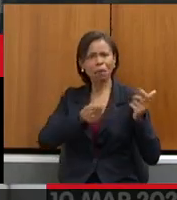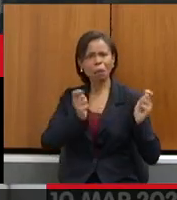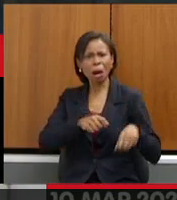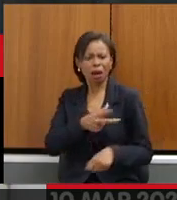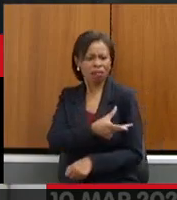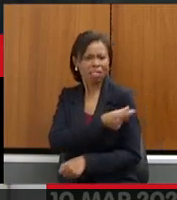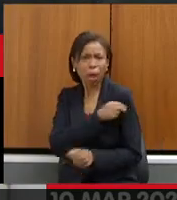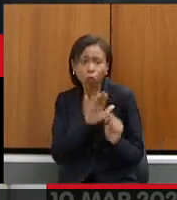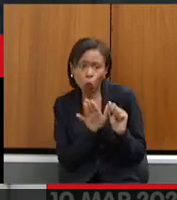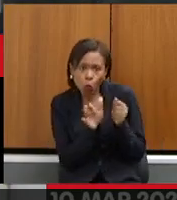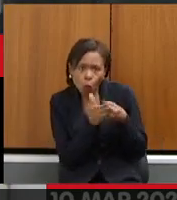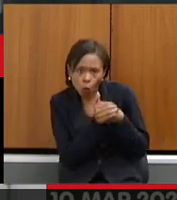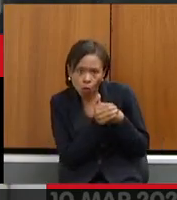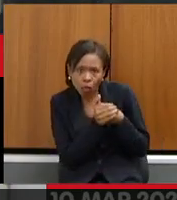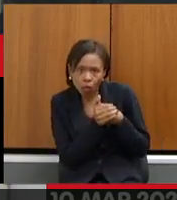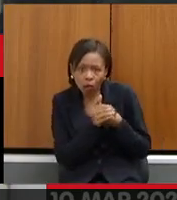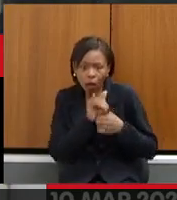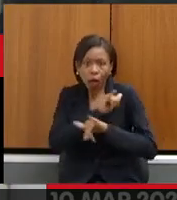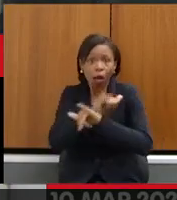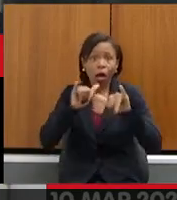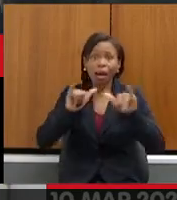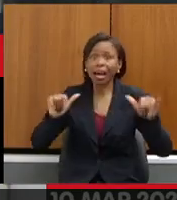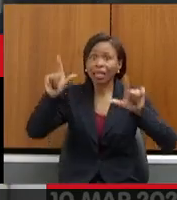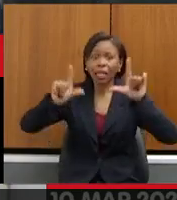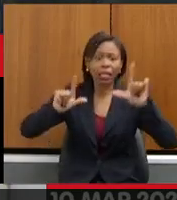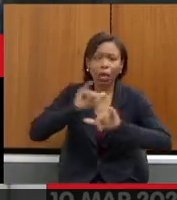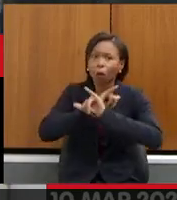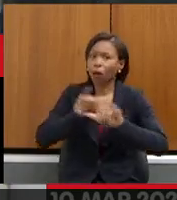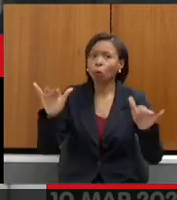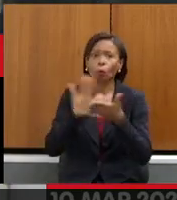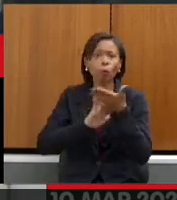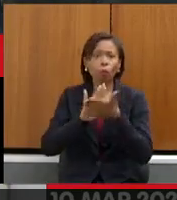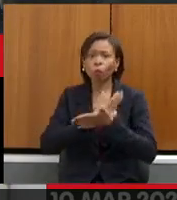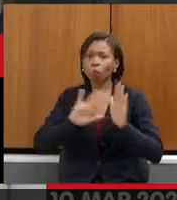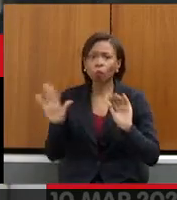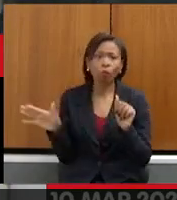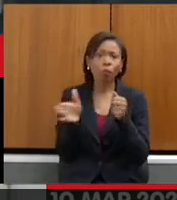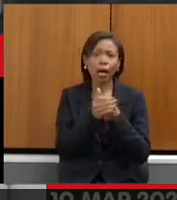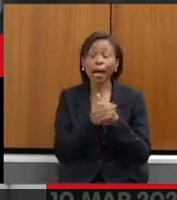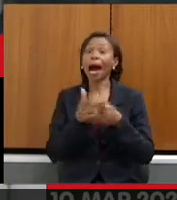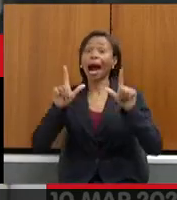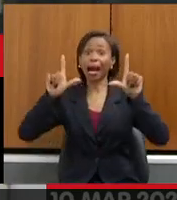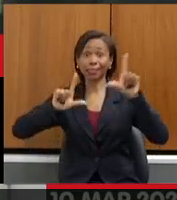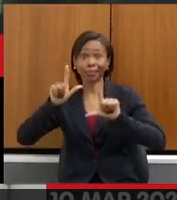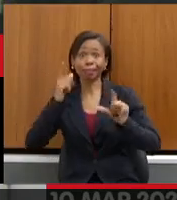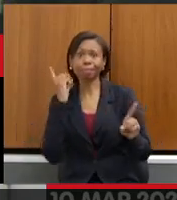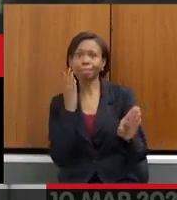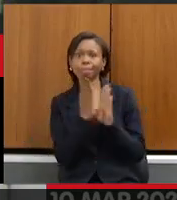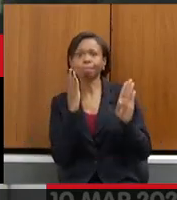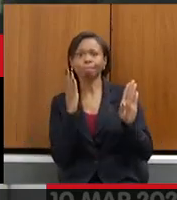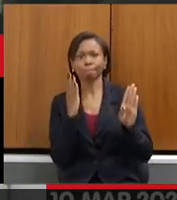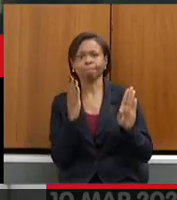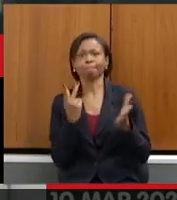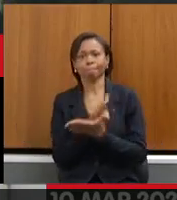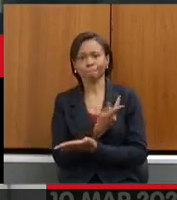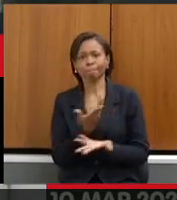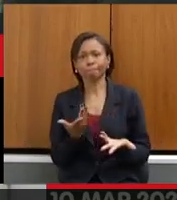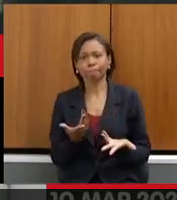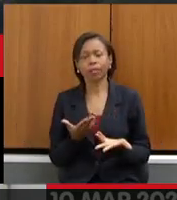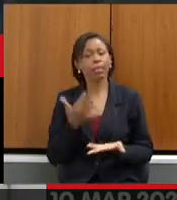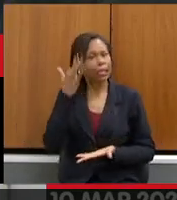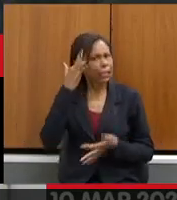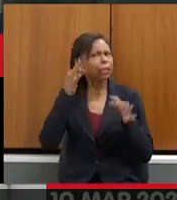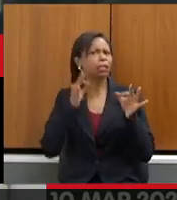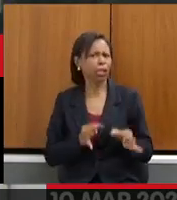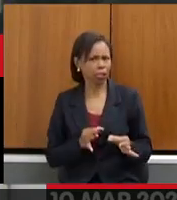escondido sem a comunicação à imprensa Até que a imprensa Descubra o que aconteceu tenho certeza